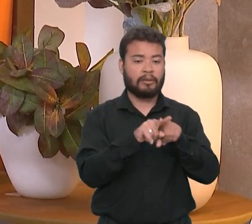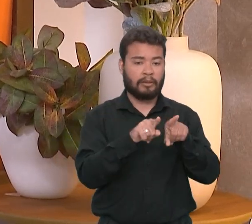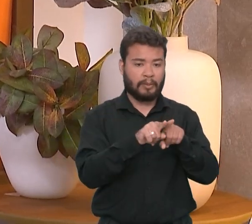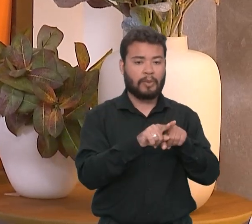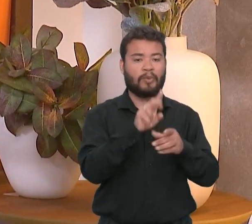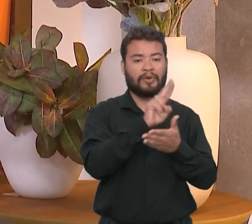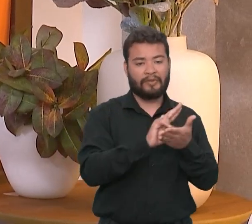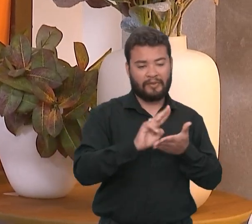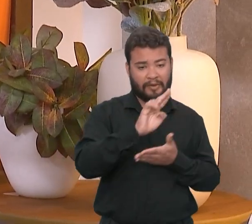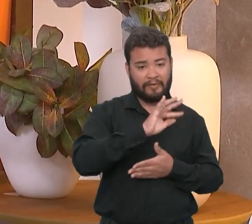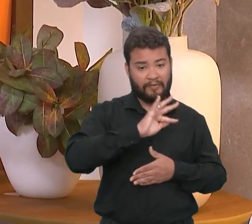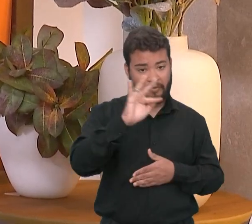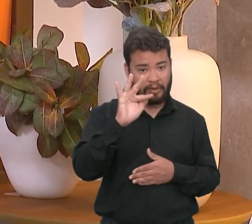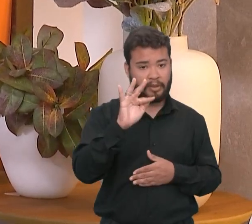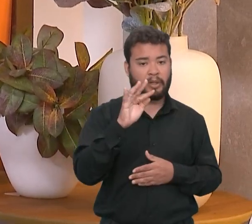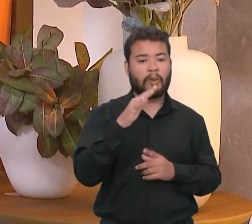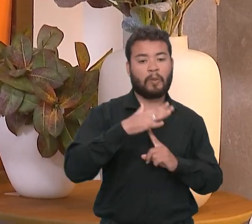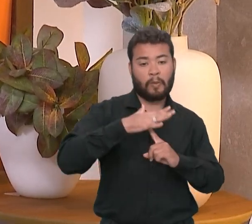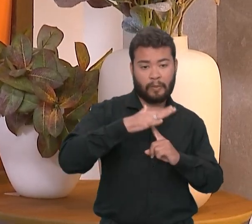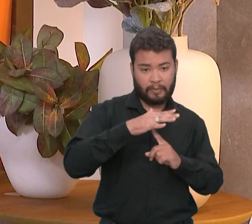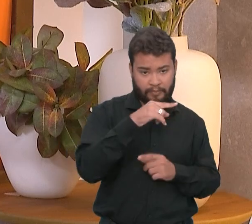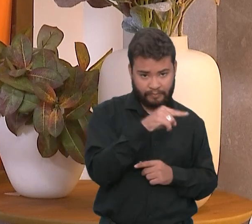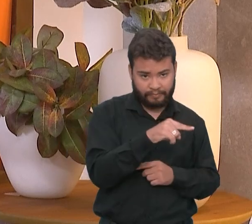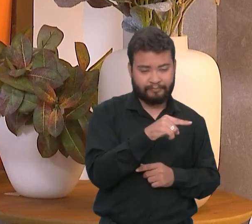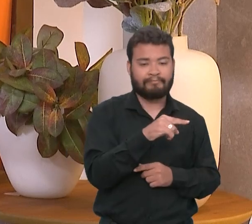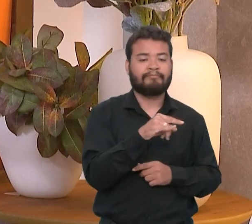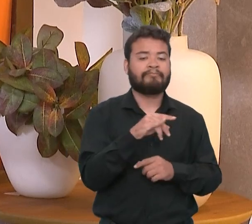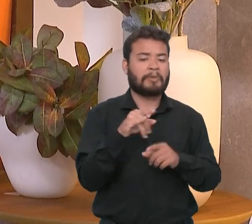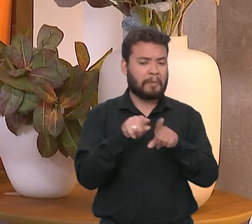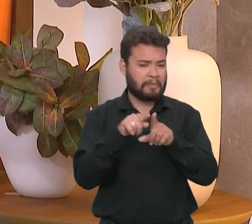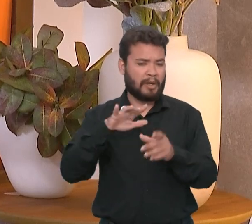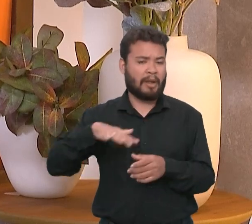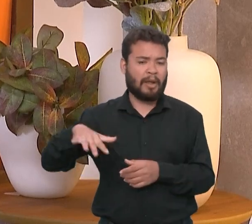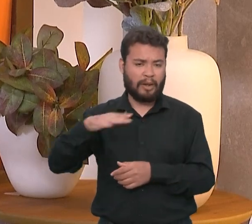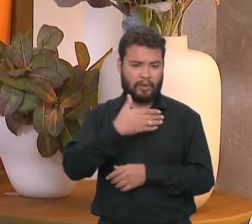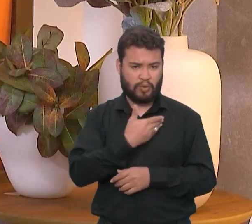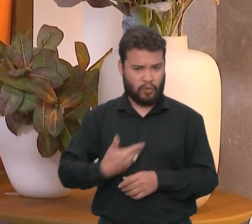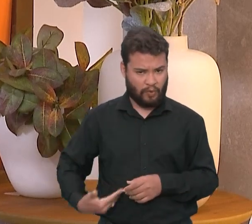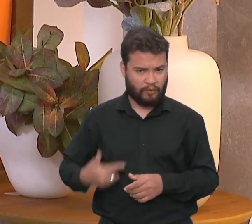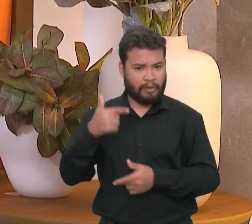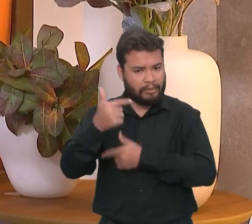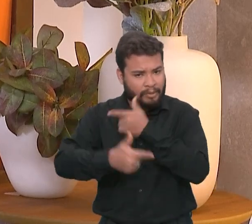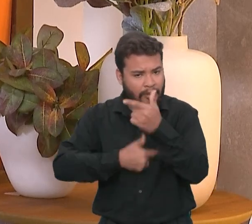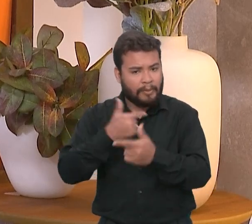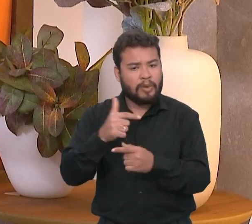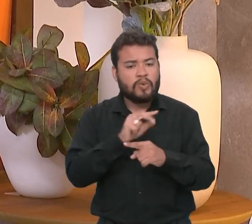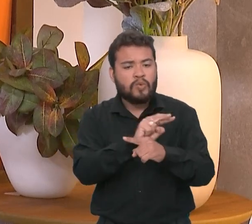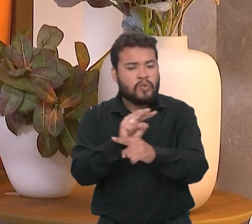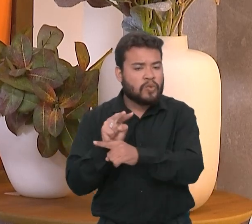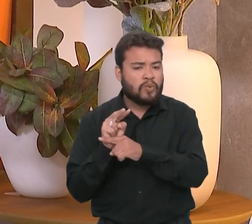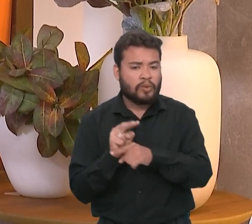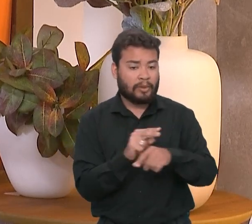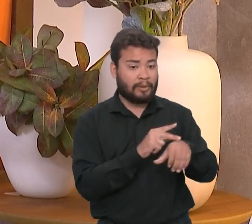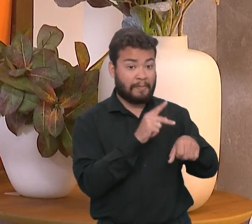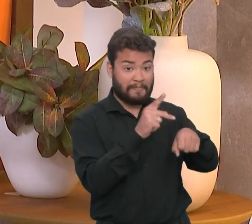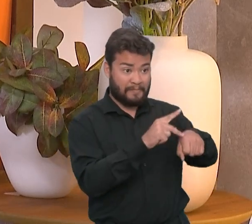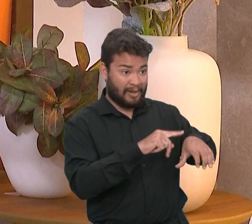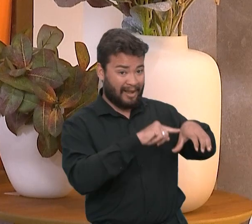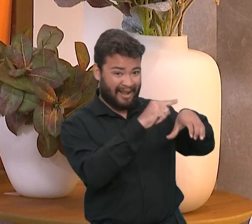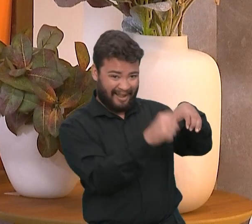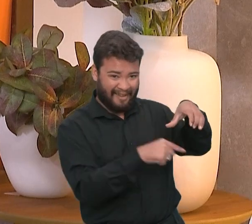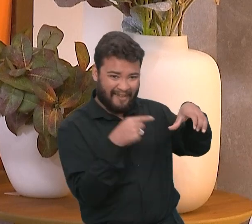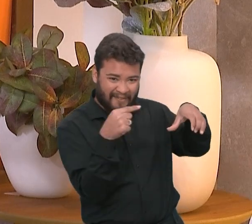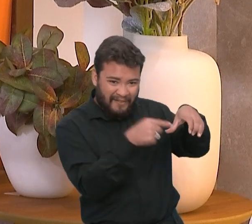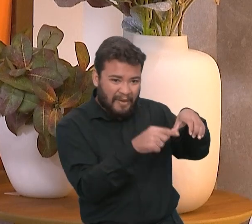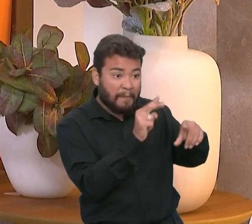também em parceria com o SECAV, que é a parte do governo que cuida do ICMBio, que cuida da proteção das cavernas, né? E